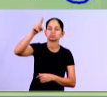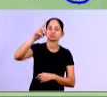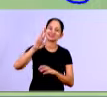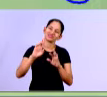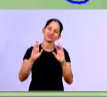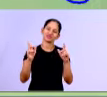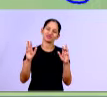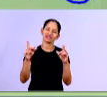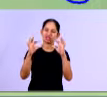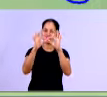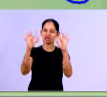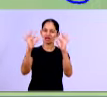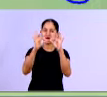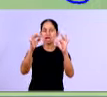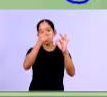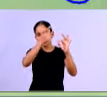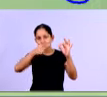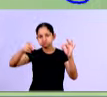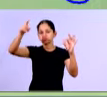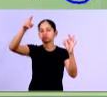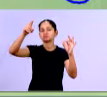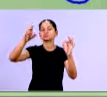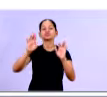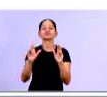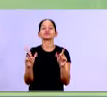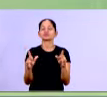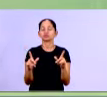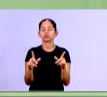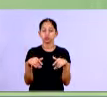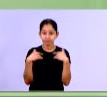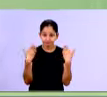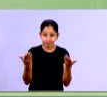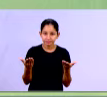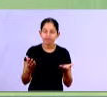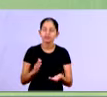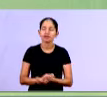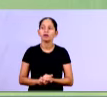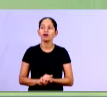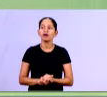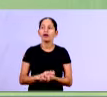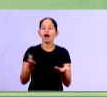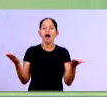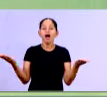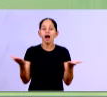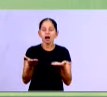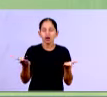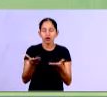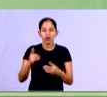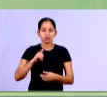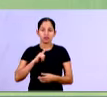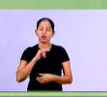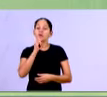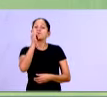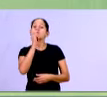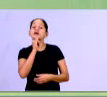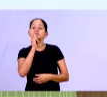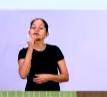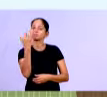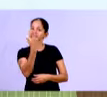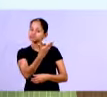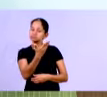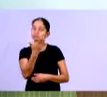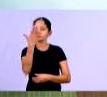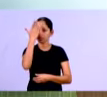compostos ele rende mais rápido, a gente vai ver isso na próxima aula. Aqui temos uma situação para a gente aplicar